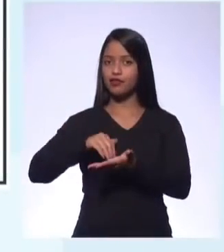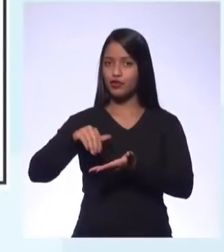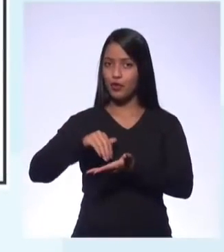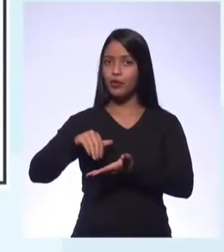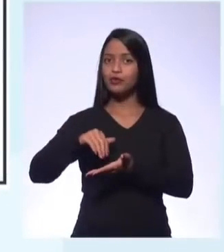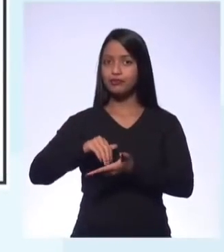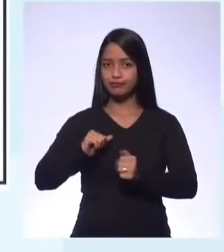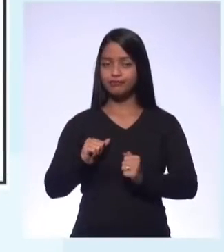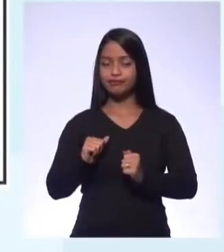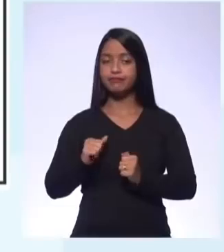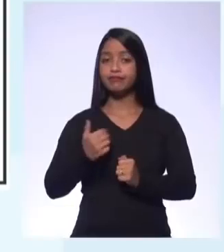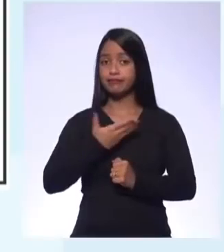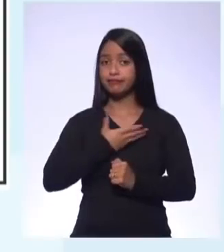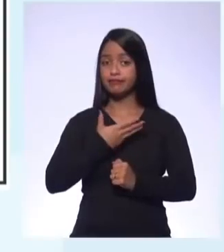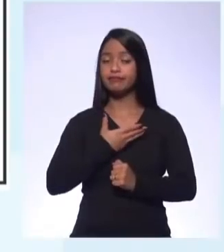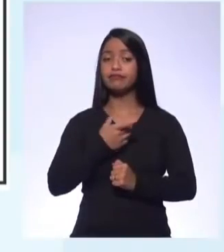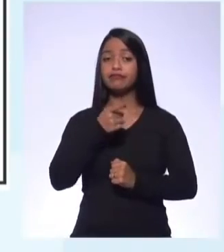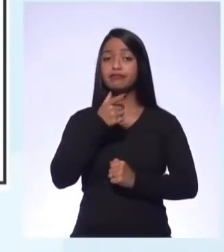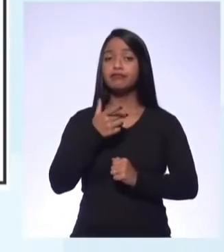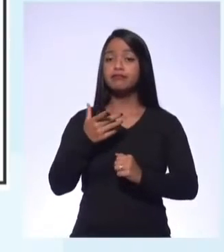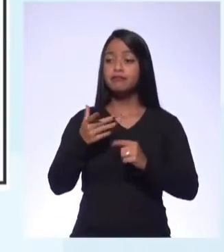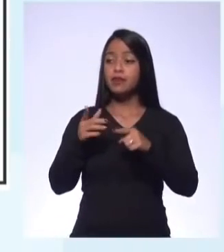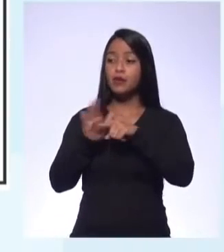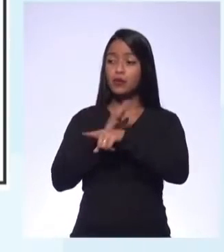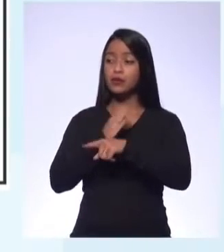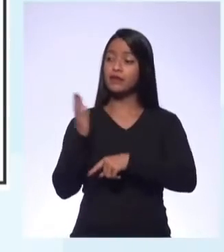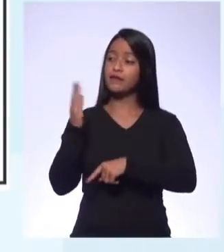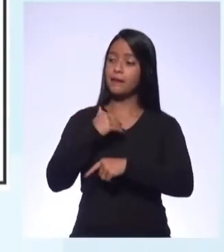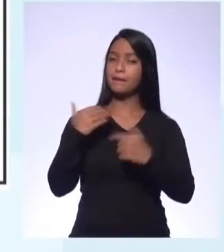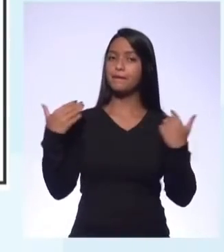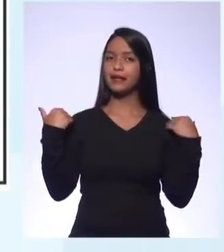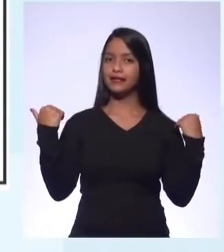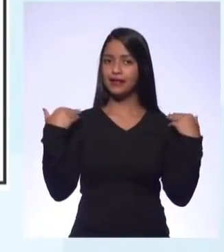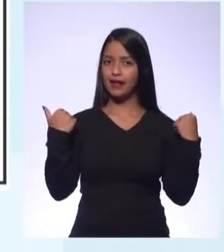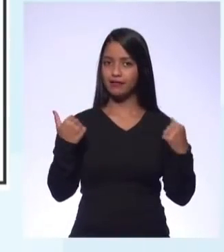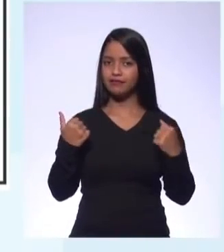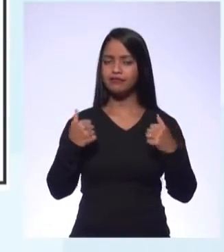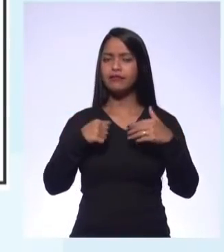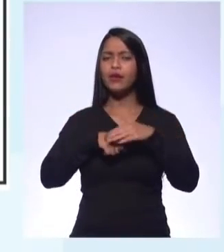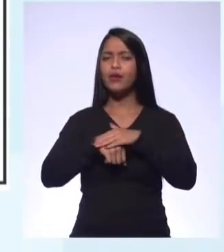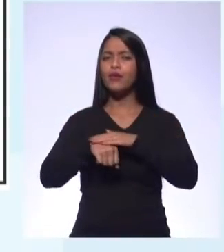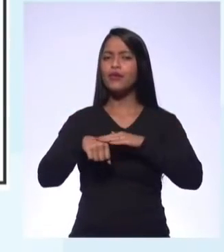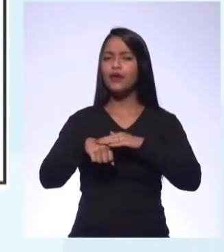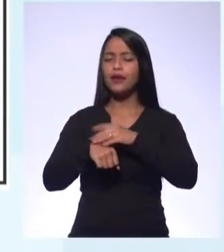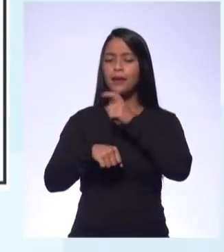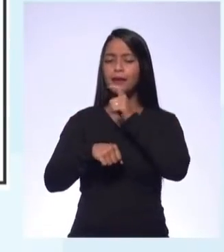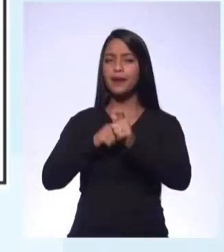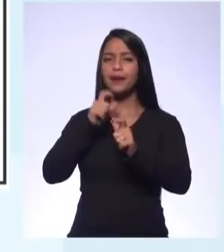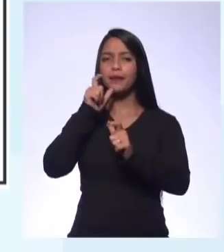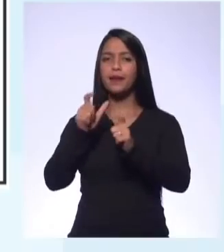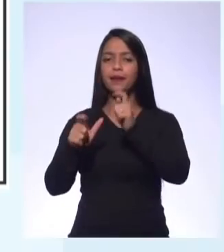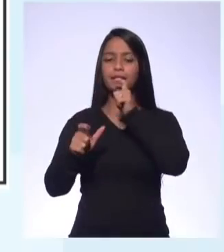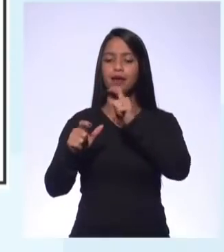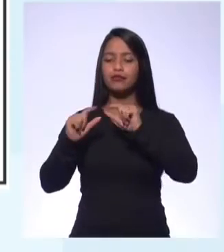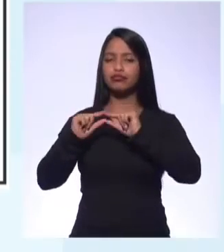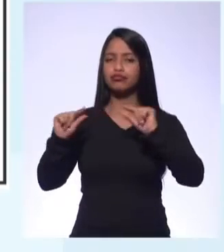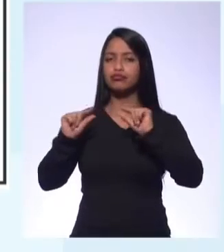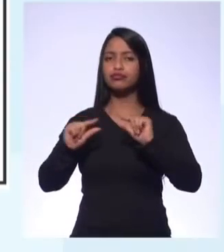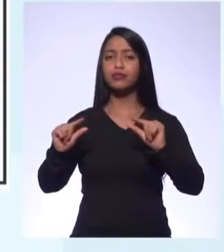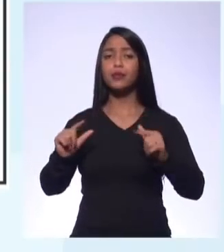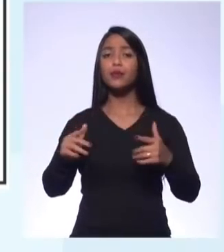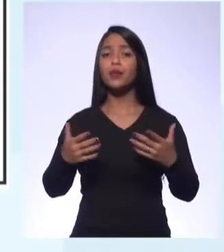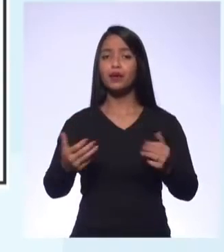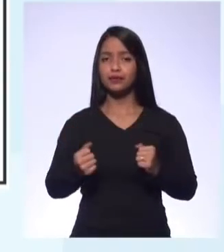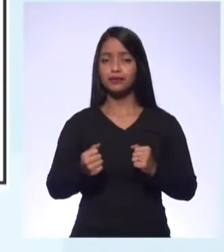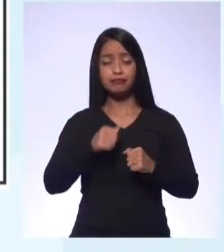irá propor para saírem. Como seria esse diálogo? Qual seria a sua escolha de palavras? Jonas, qual seria